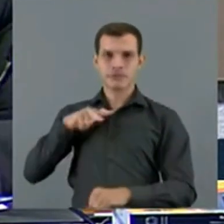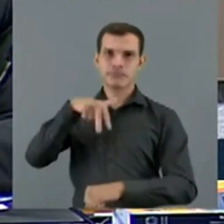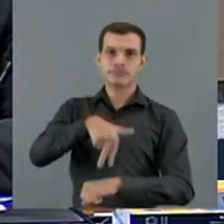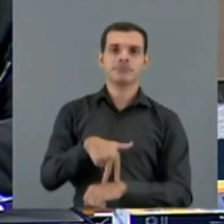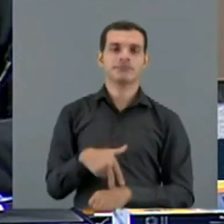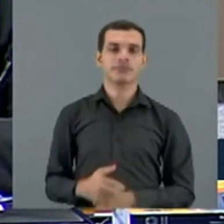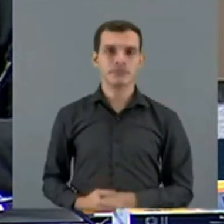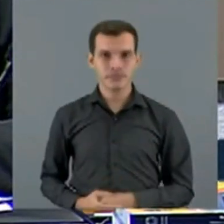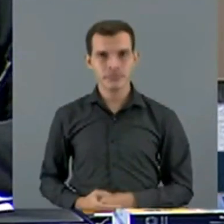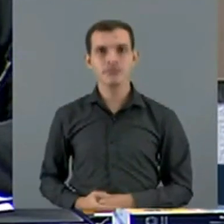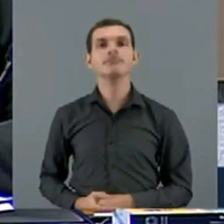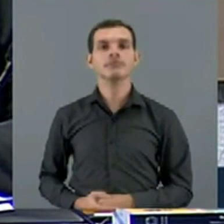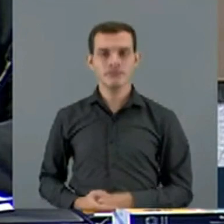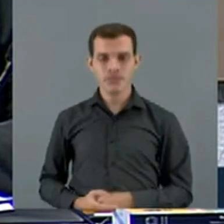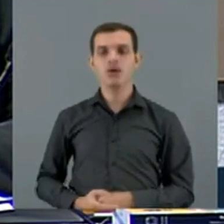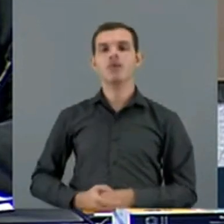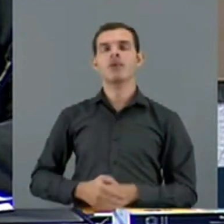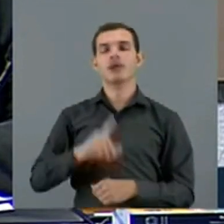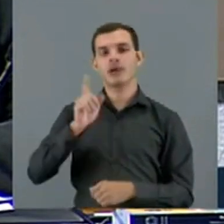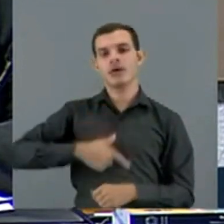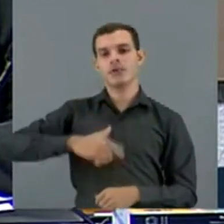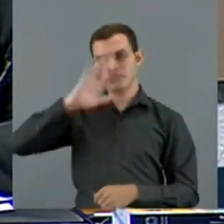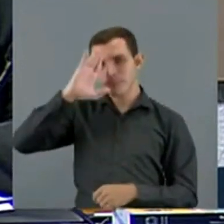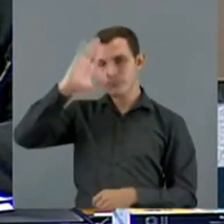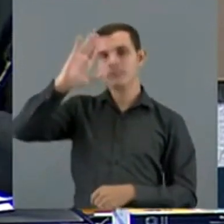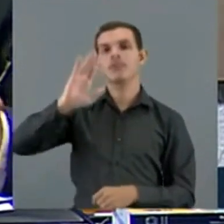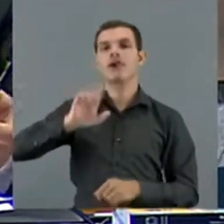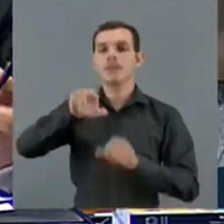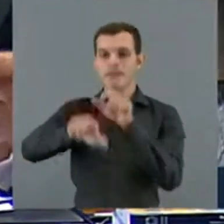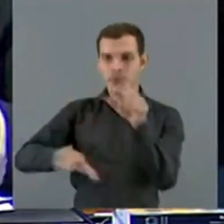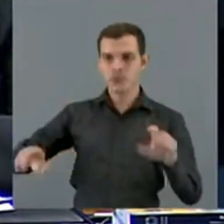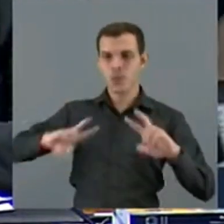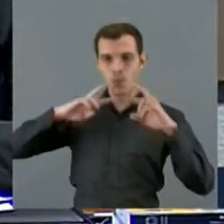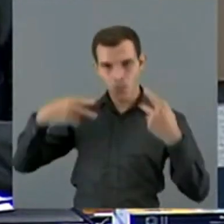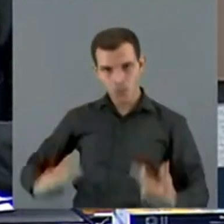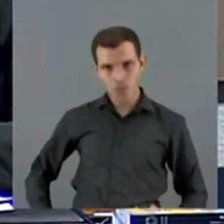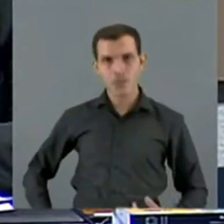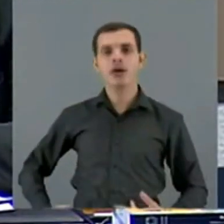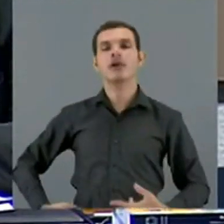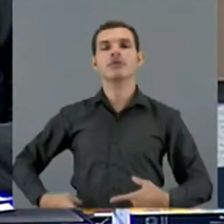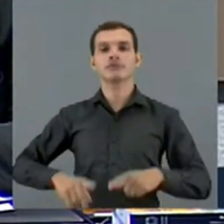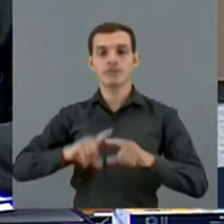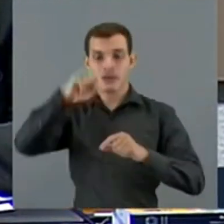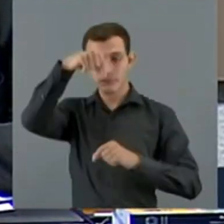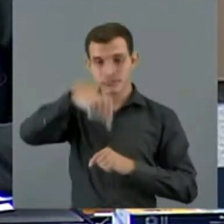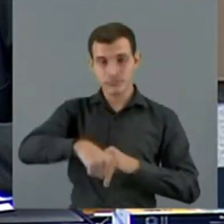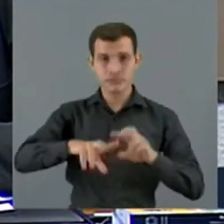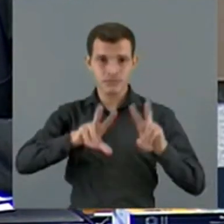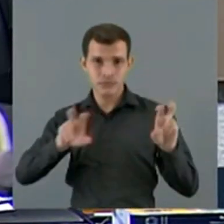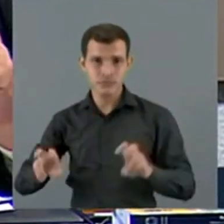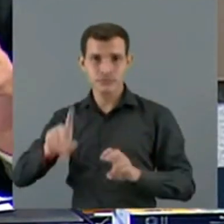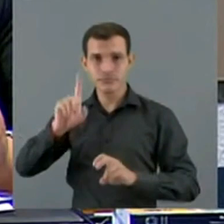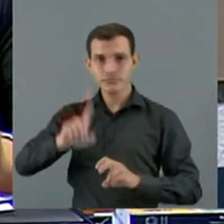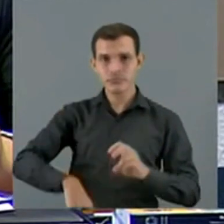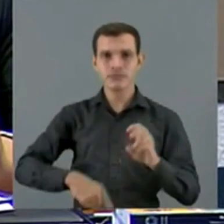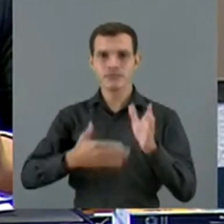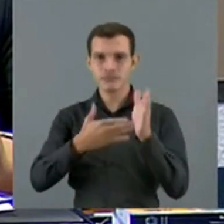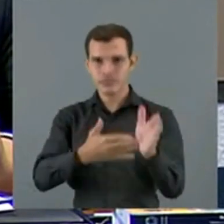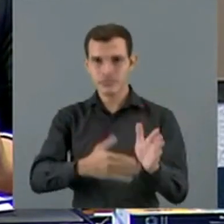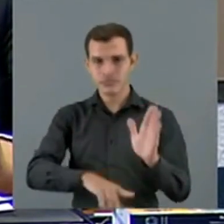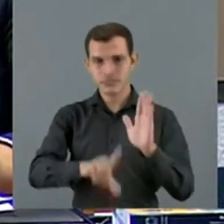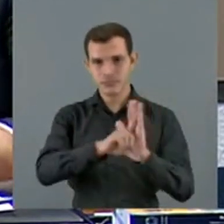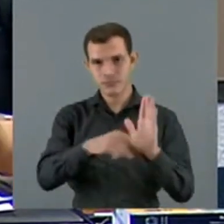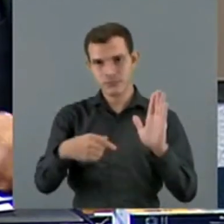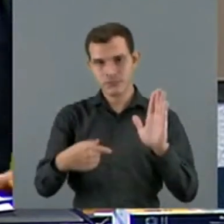Defendo o princípio da dignidade da pessoa humana e, como magistrado, defendo a legitimidade desse Congresso aqui tratar da matéria. Obrigado pela